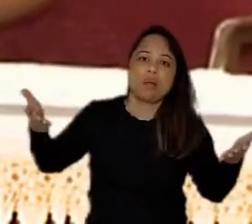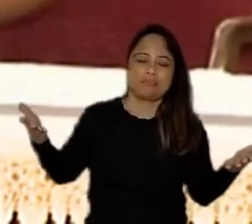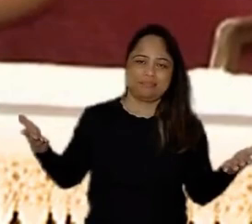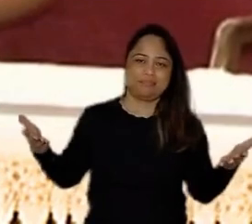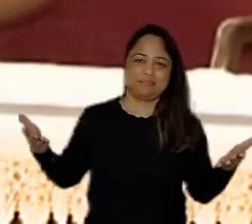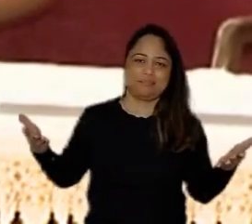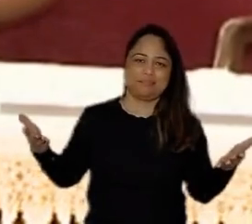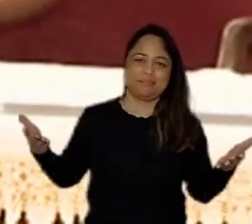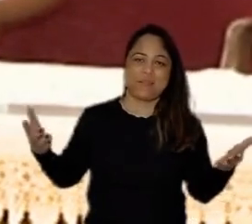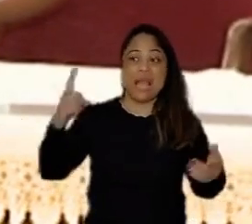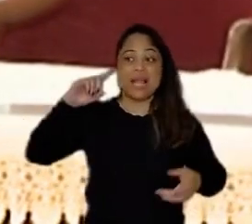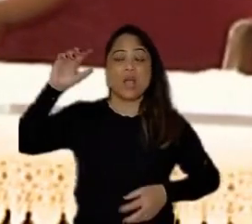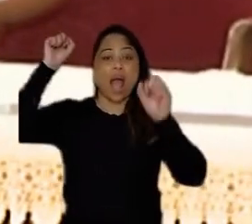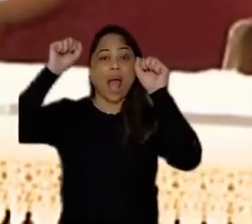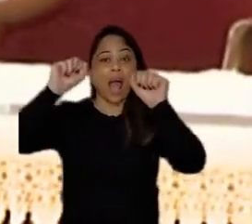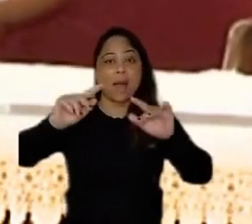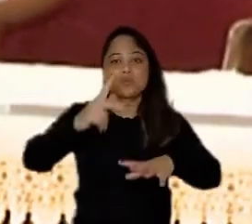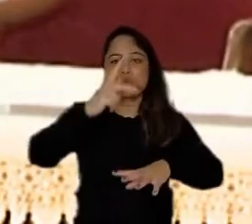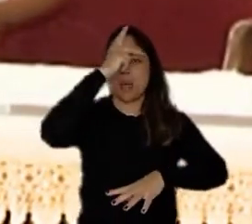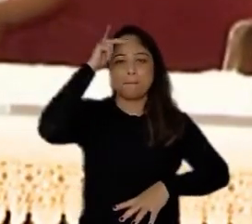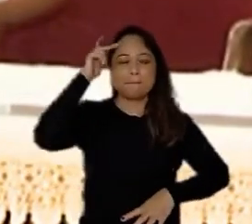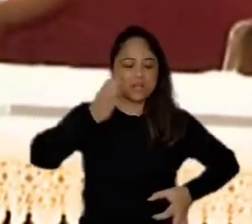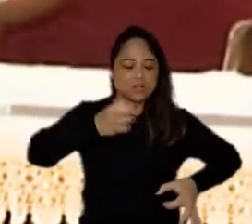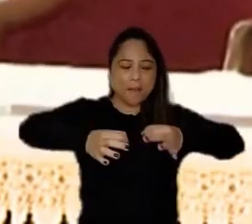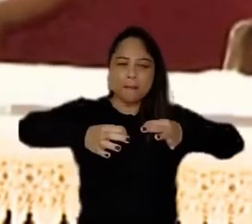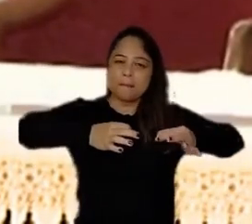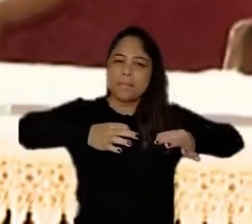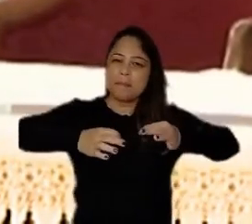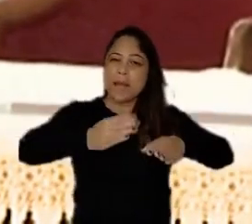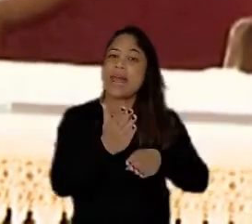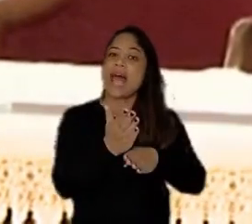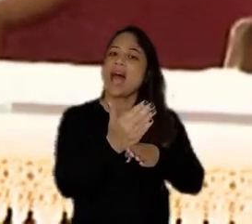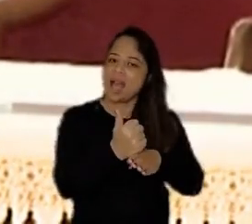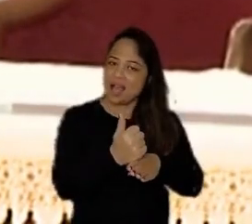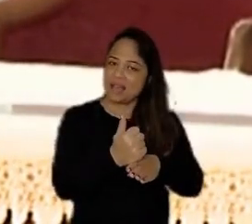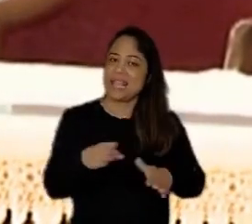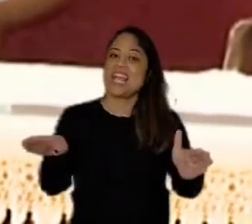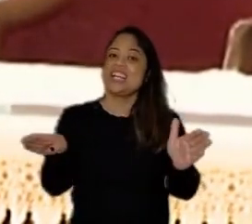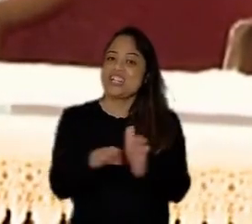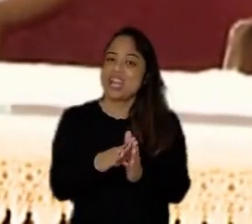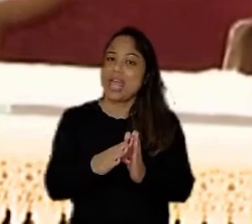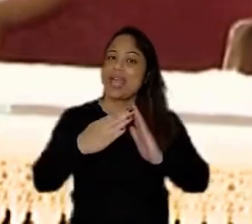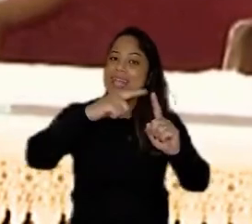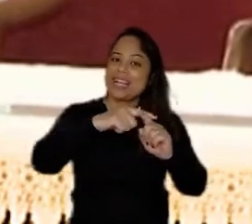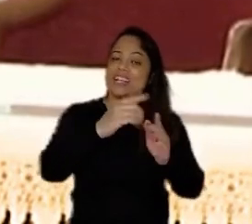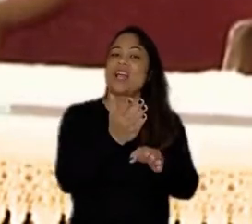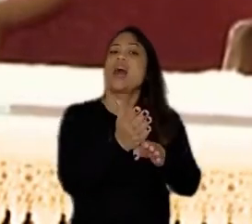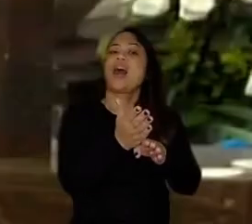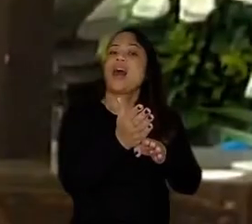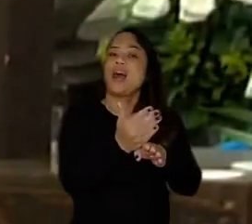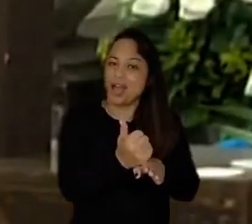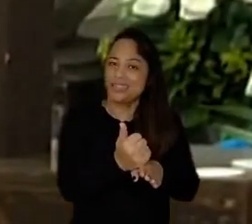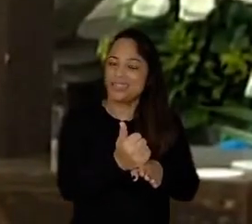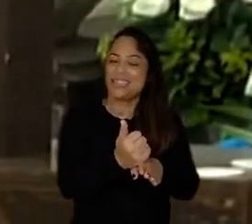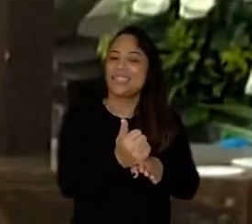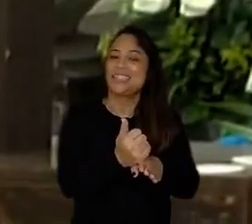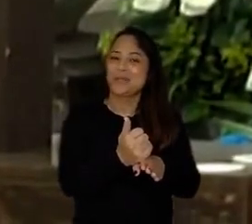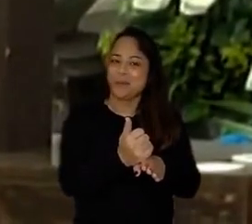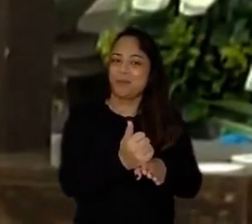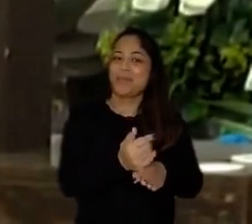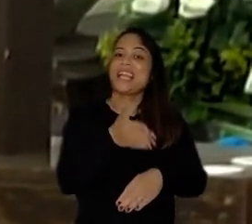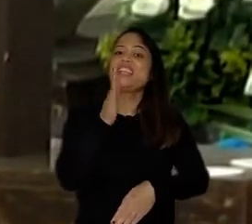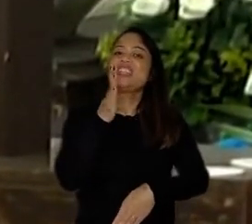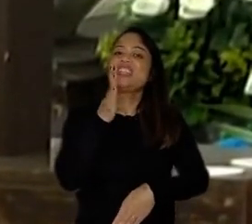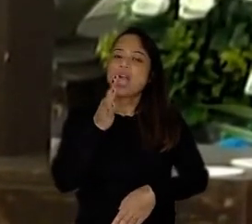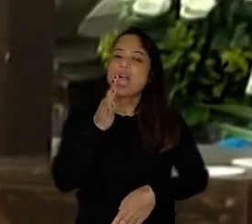Deus abençoa quem começa 2, saiu de casa 1 e chegou 1h25. E chegou mais cedo, e já